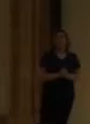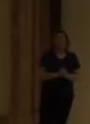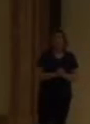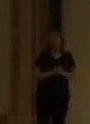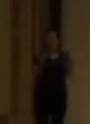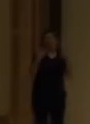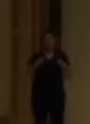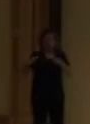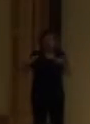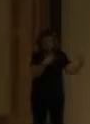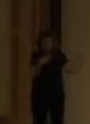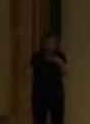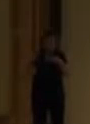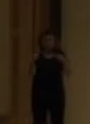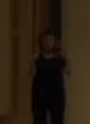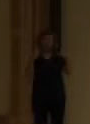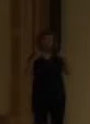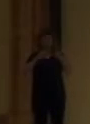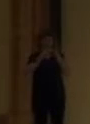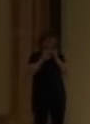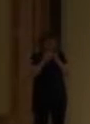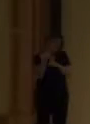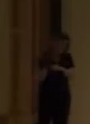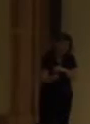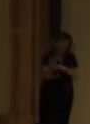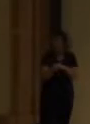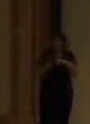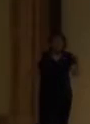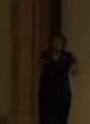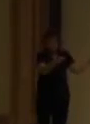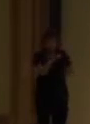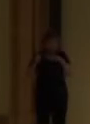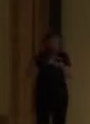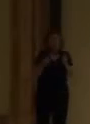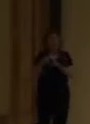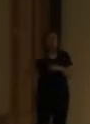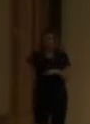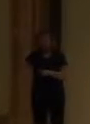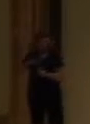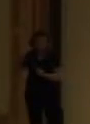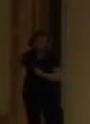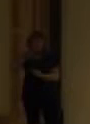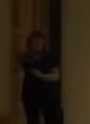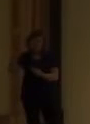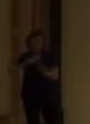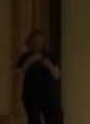notícia que todos os dias até já se banaliza e muitas vezes nem se fala dela. Dão-se as